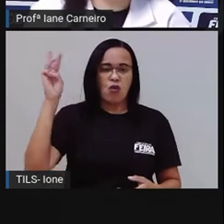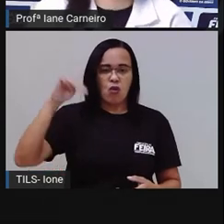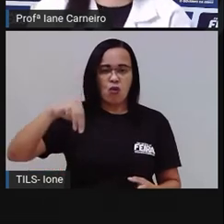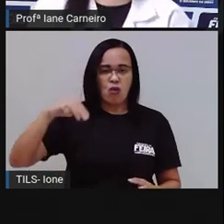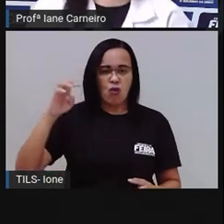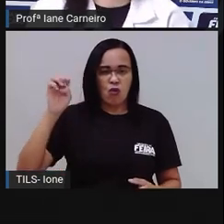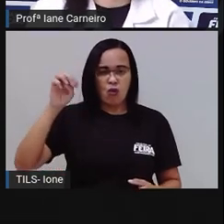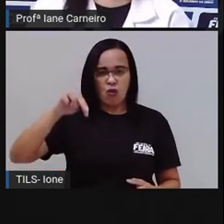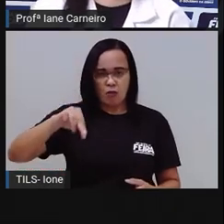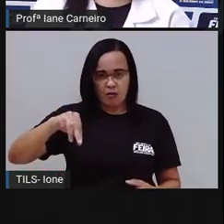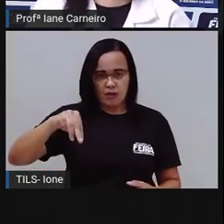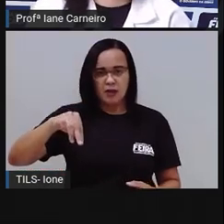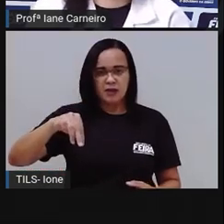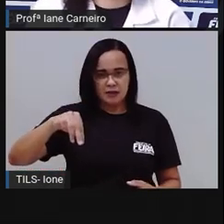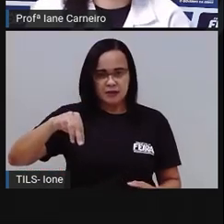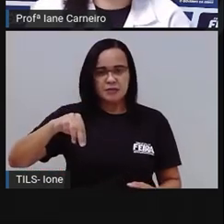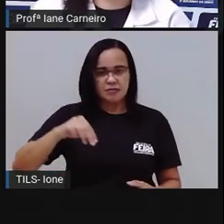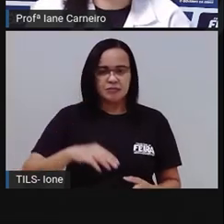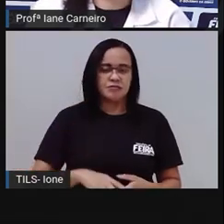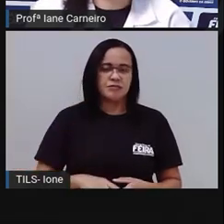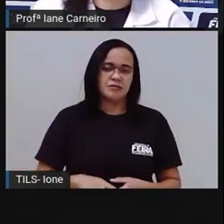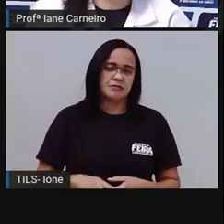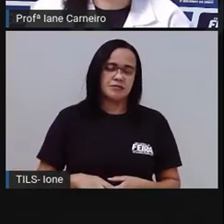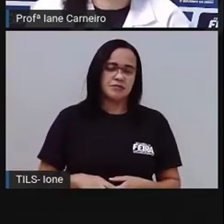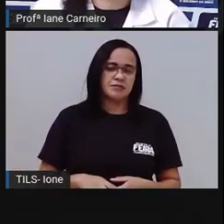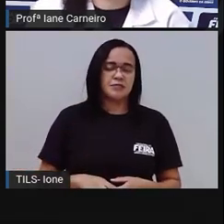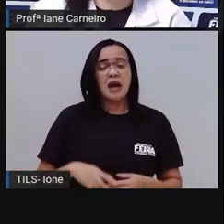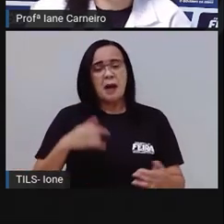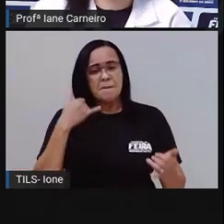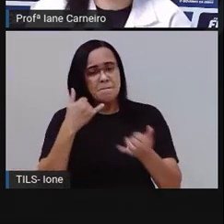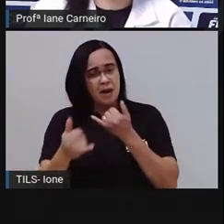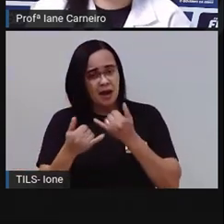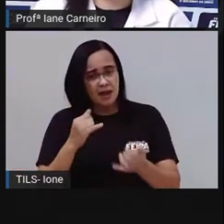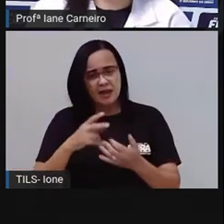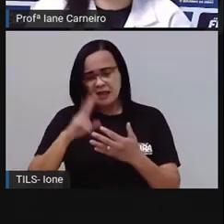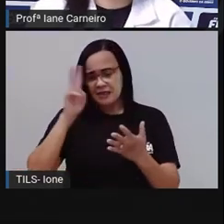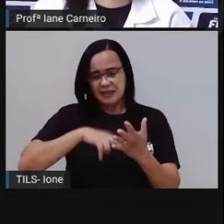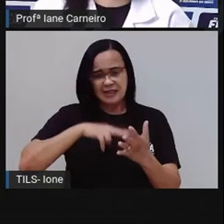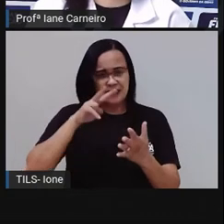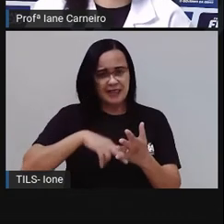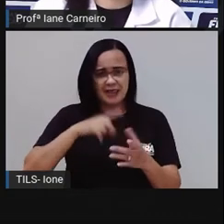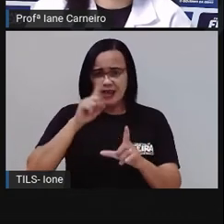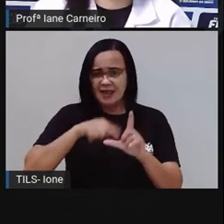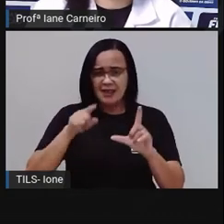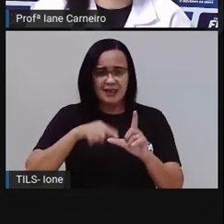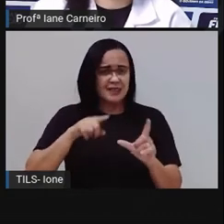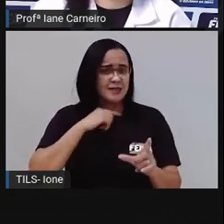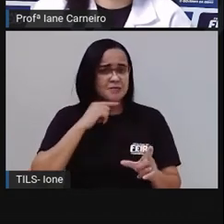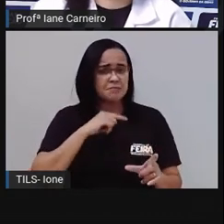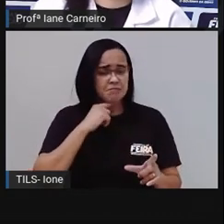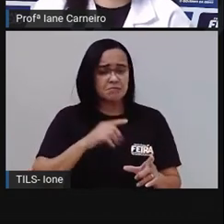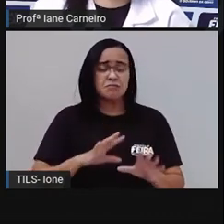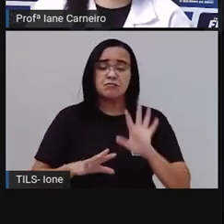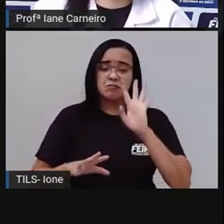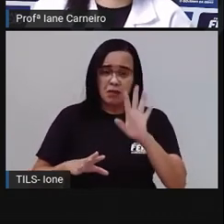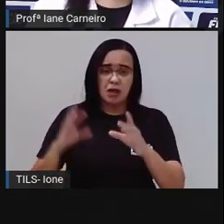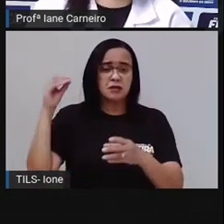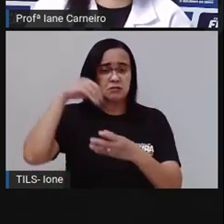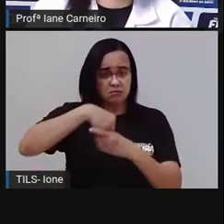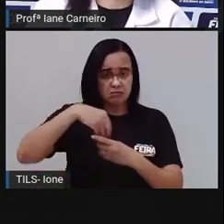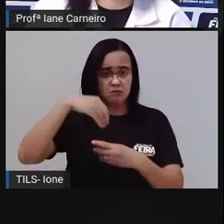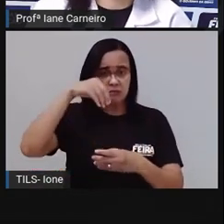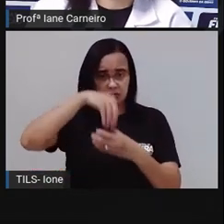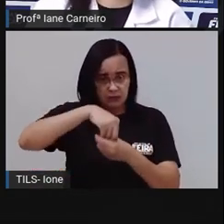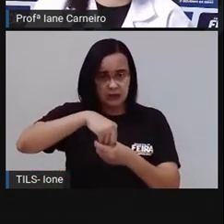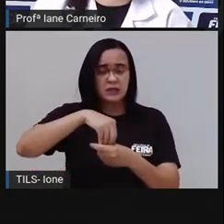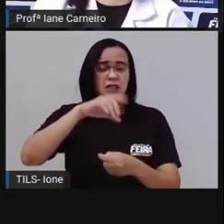homem, tá certo? Então é como se a gente não lesse a letra H, tá bom? E nem aqui, ó, Hugo. É como se a